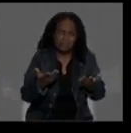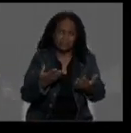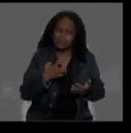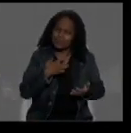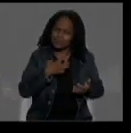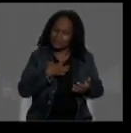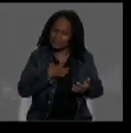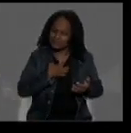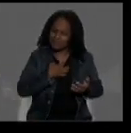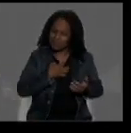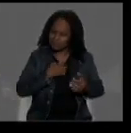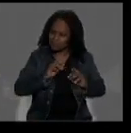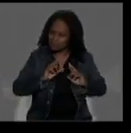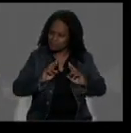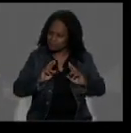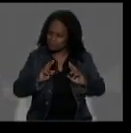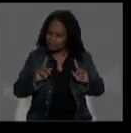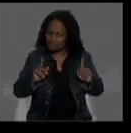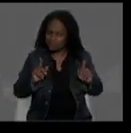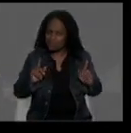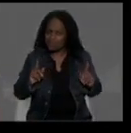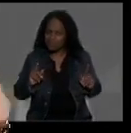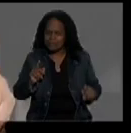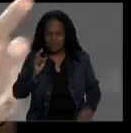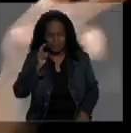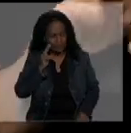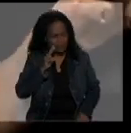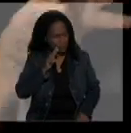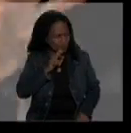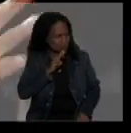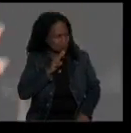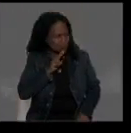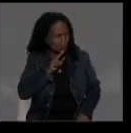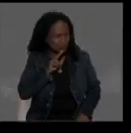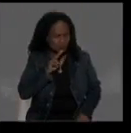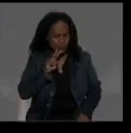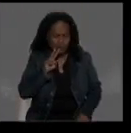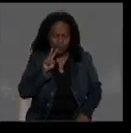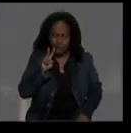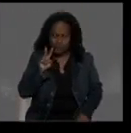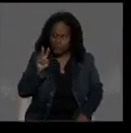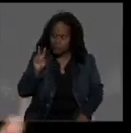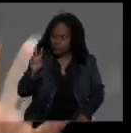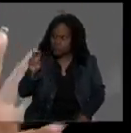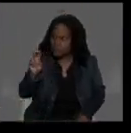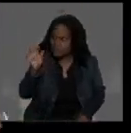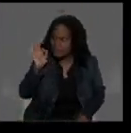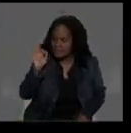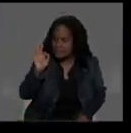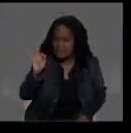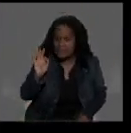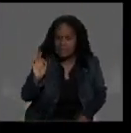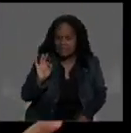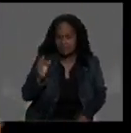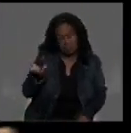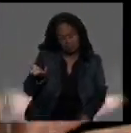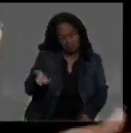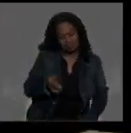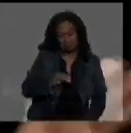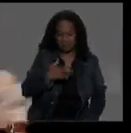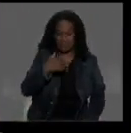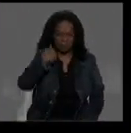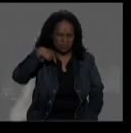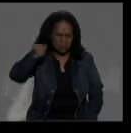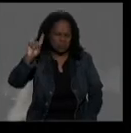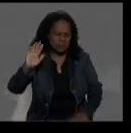a gente sentiu uma presença. E eu olhava para cima, para os morros, para os lugares, não tinha ninguém. Mas já, vamos embora, né? Fomos